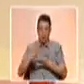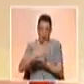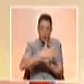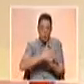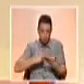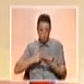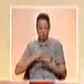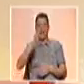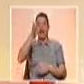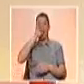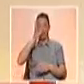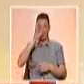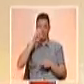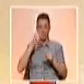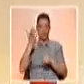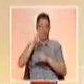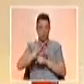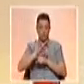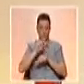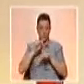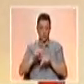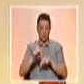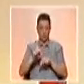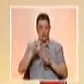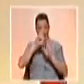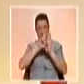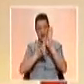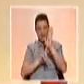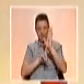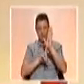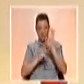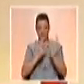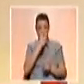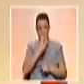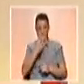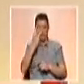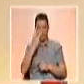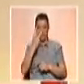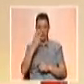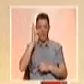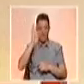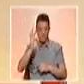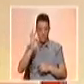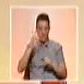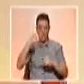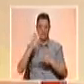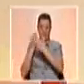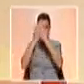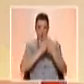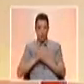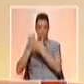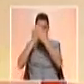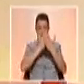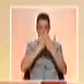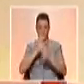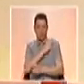hídricos, é algo, e por exemplo, neste relatório da WWF, que tem como base um estudo, outro feito por